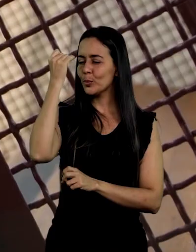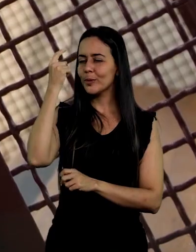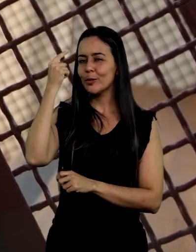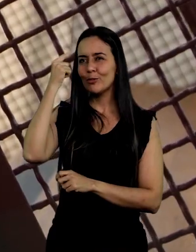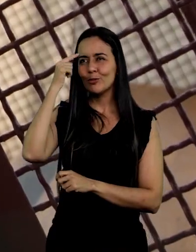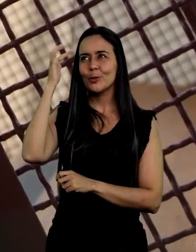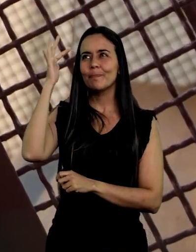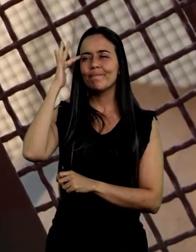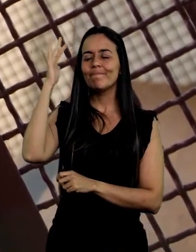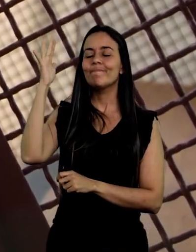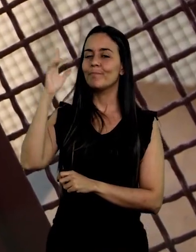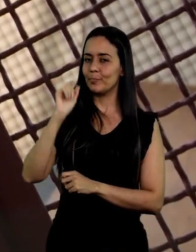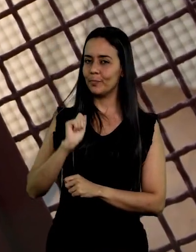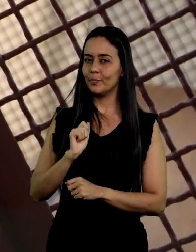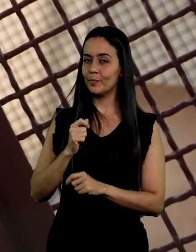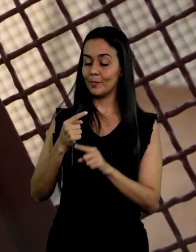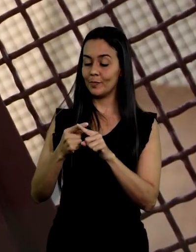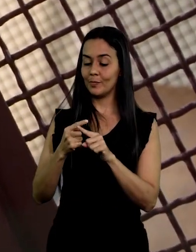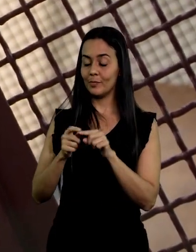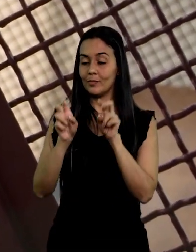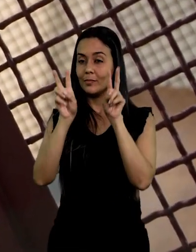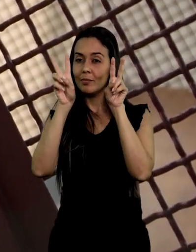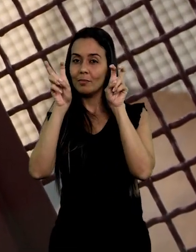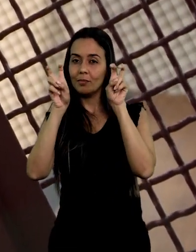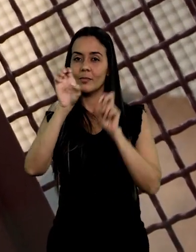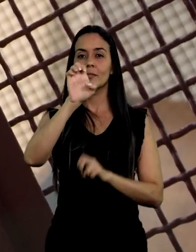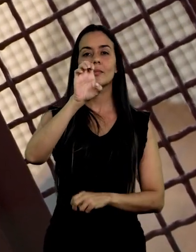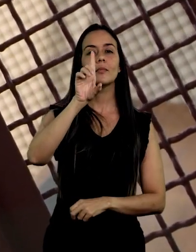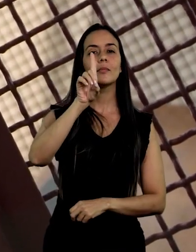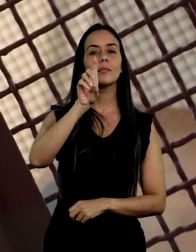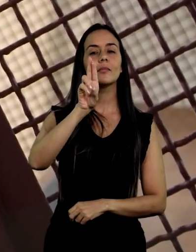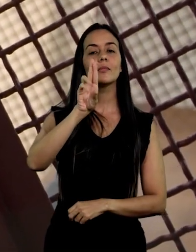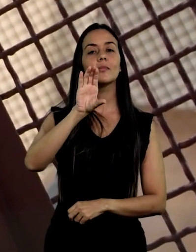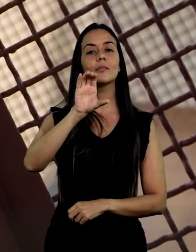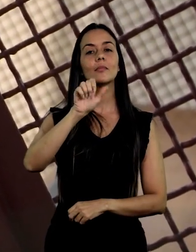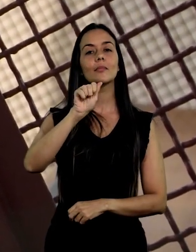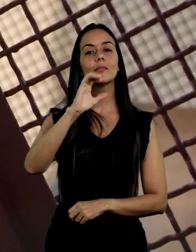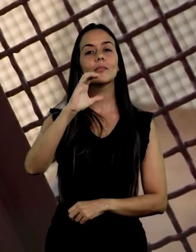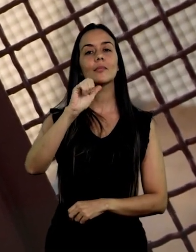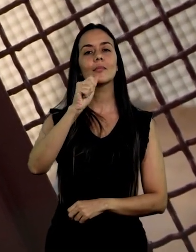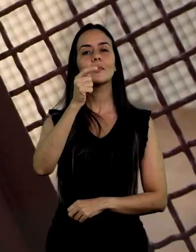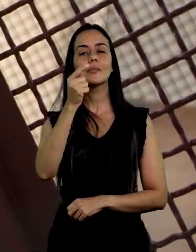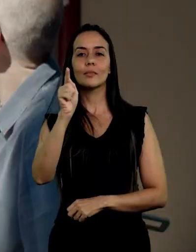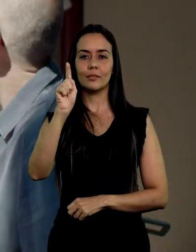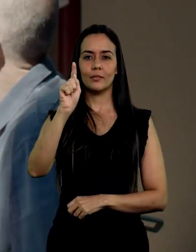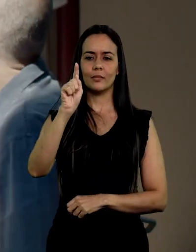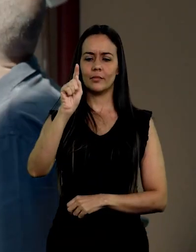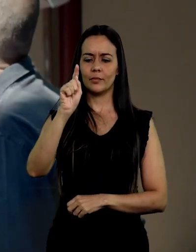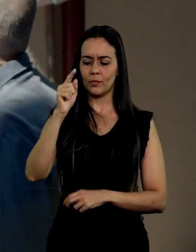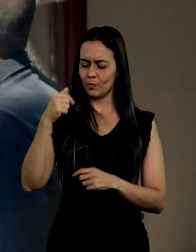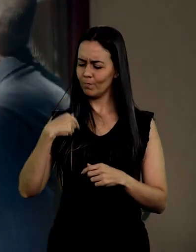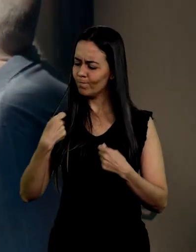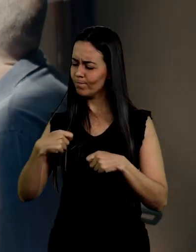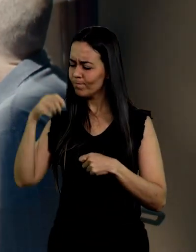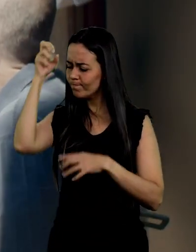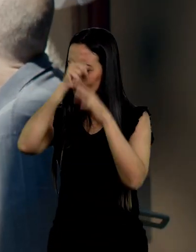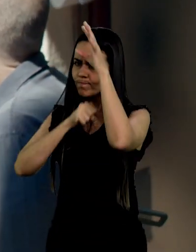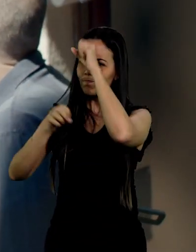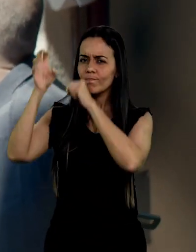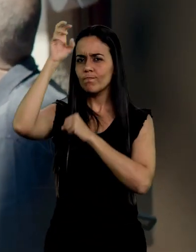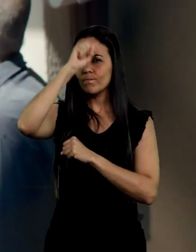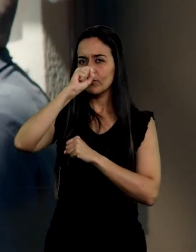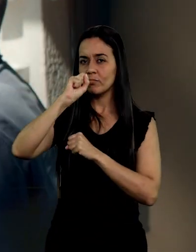importante quando a gente pensa em educação é o que é aprender para se tornar útil, para que mundo?